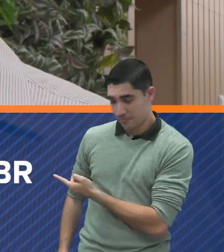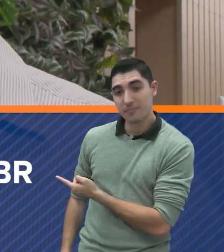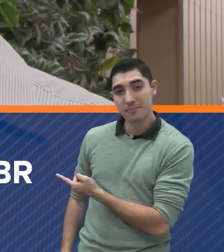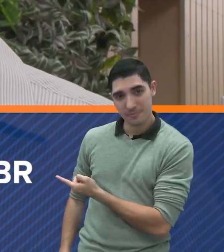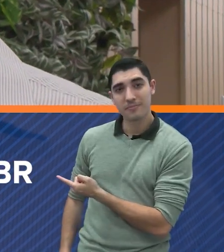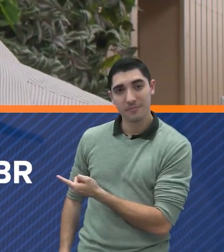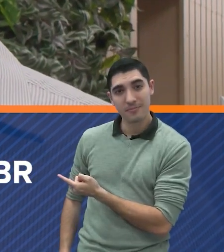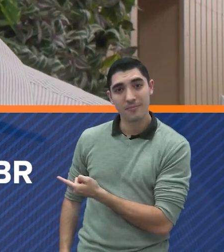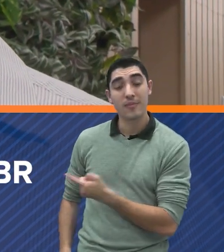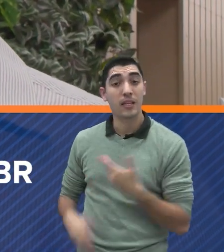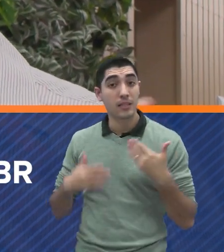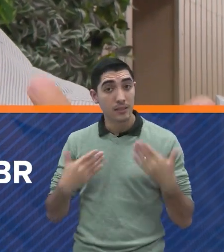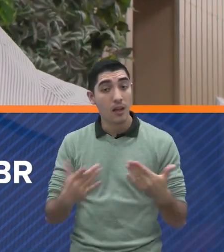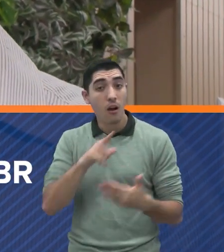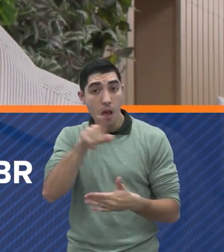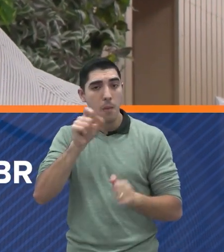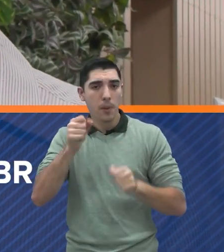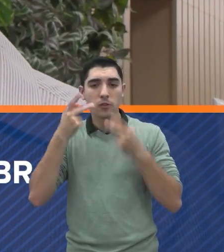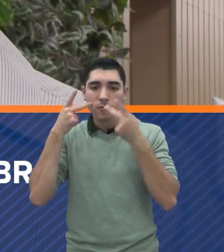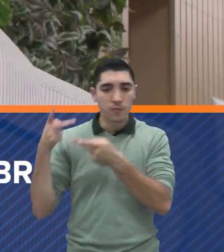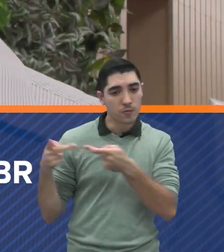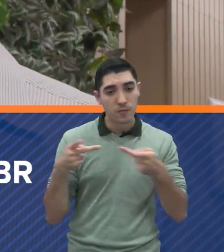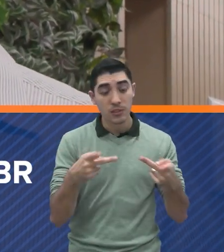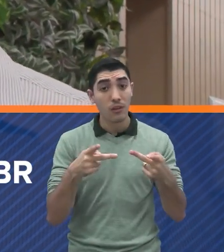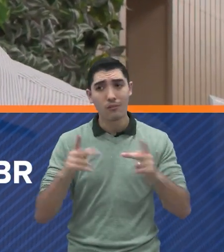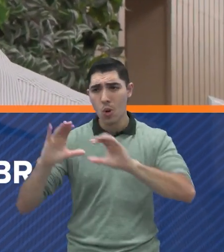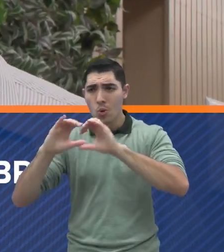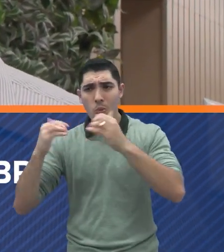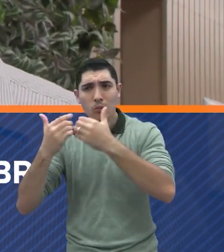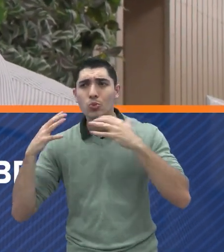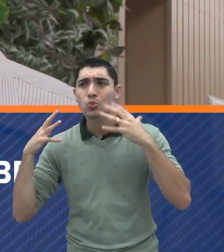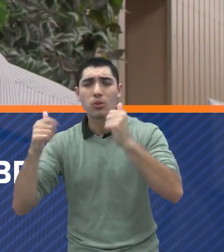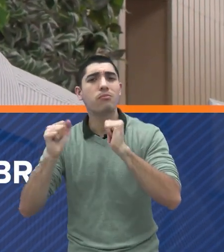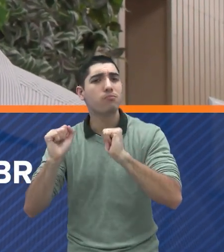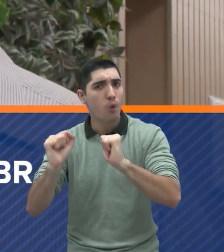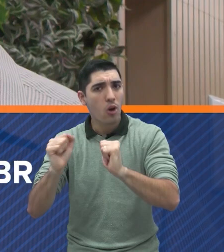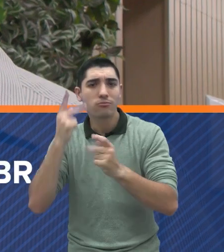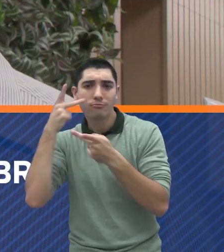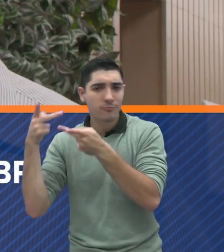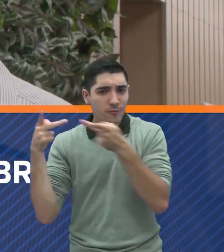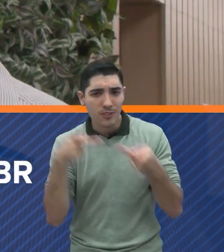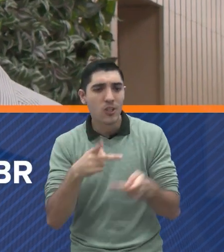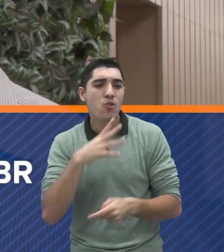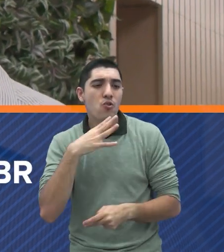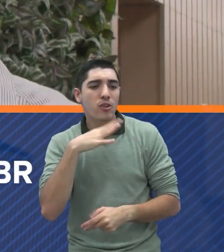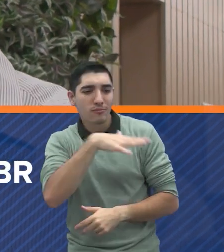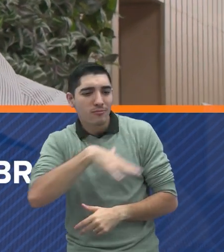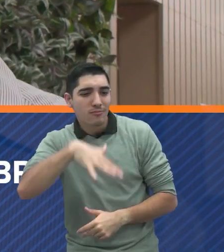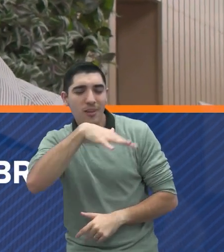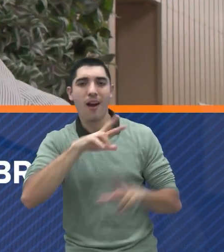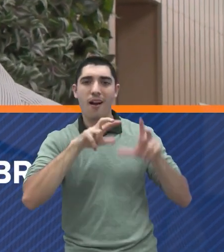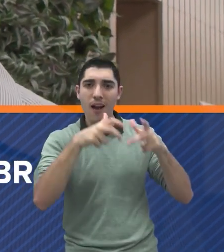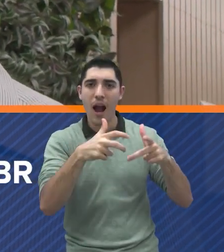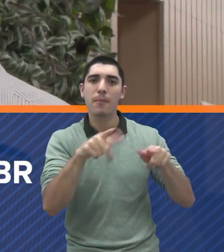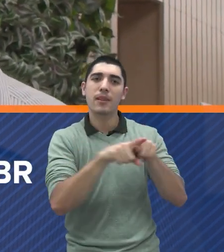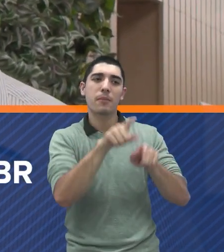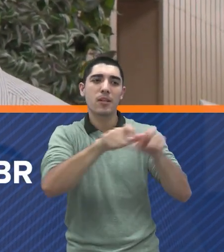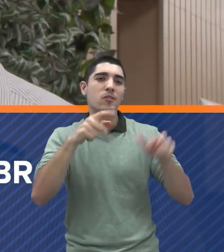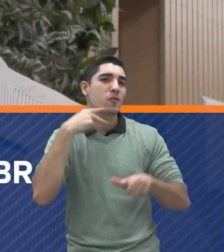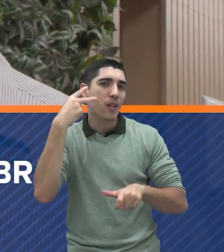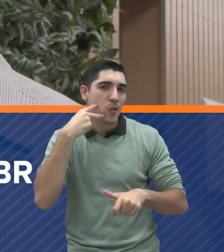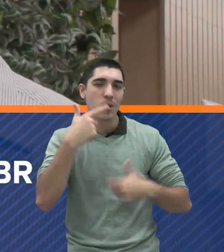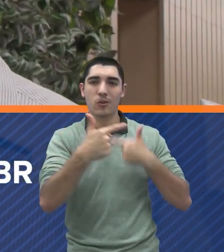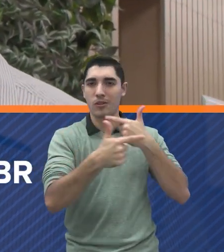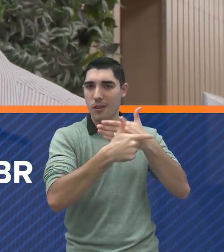e-mail que tem no site da Câmara para este programa e aí, obviamente, toda a comunidade está convidada a conhecer o trabalho